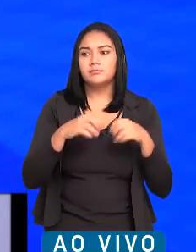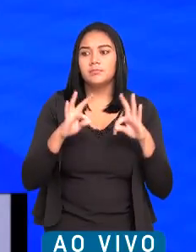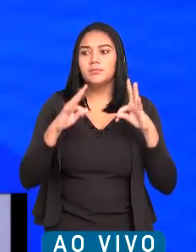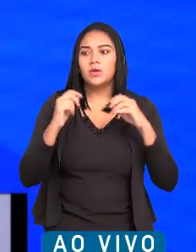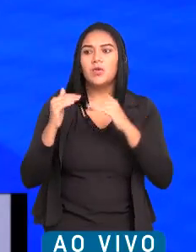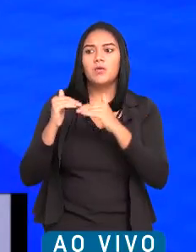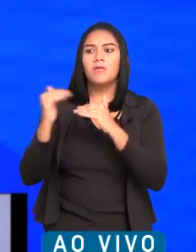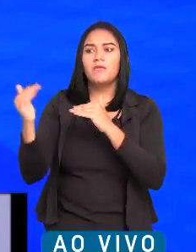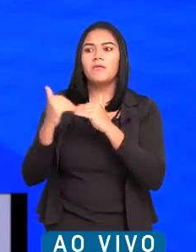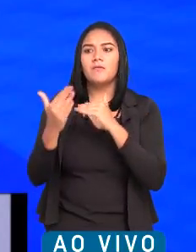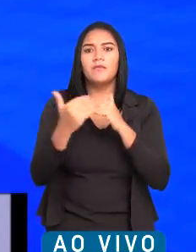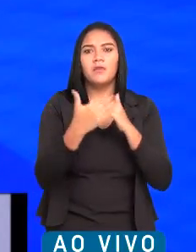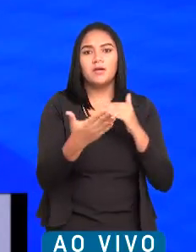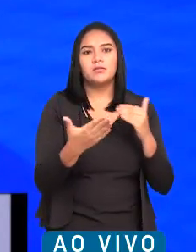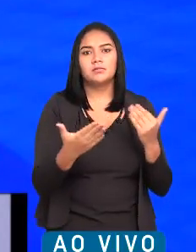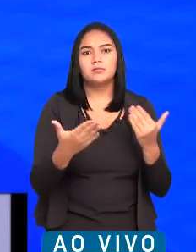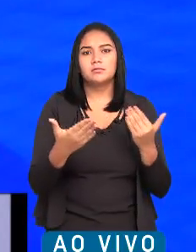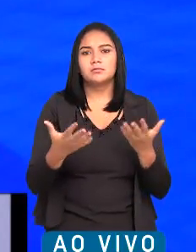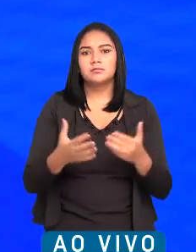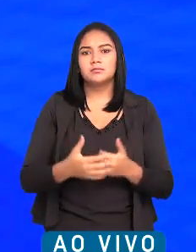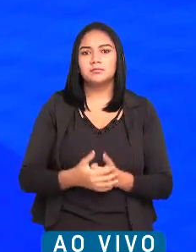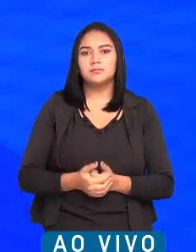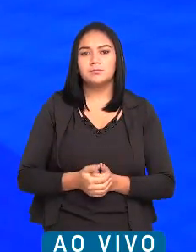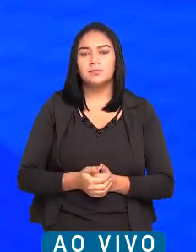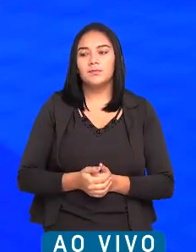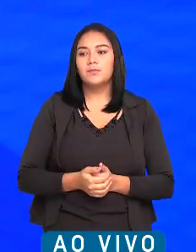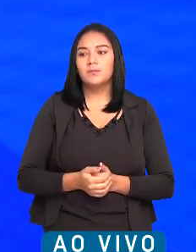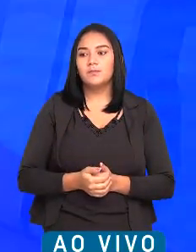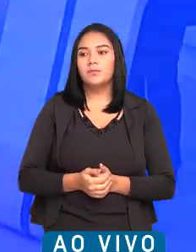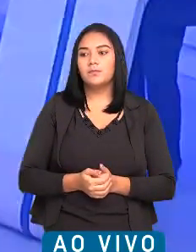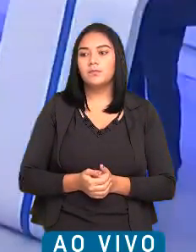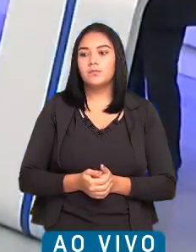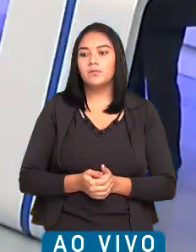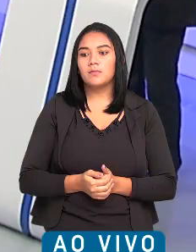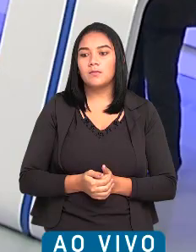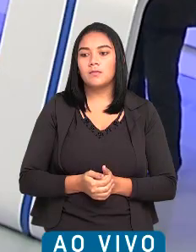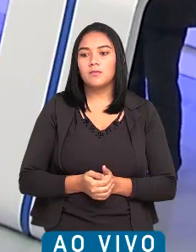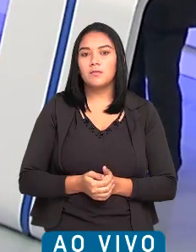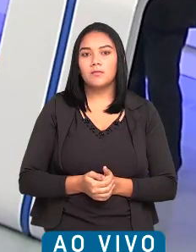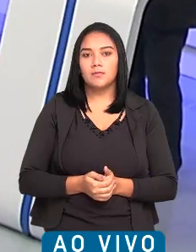Pessoa falar em relação a Teresina. Dizendo que muito Teresina bem, antes de seguir com a última rodada... No...